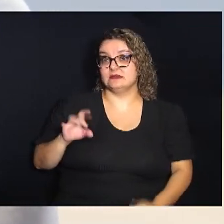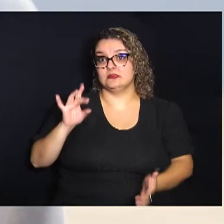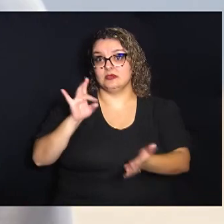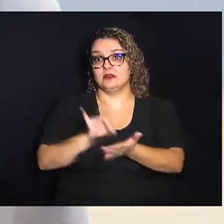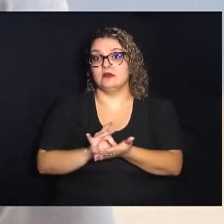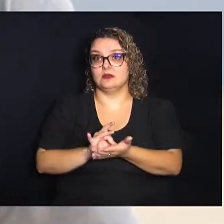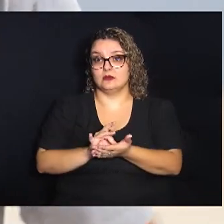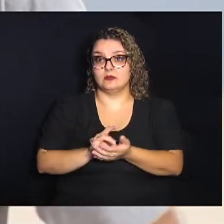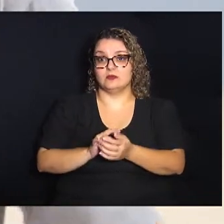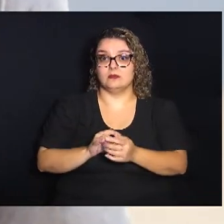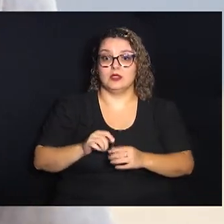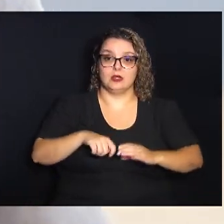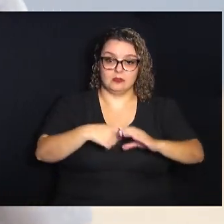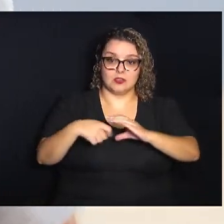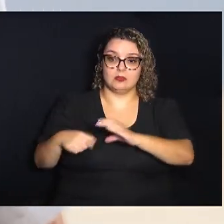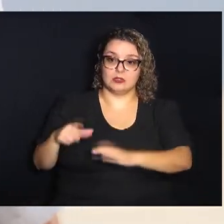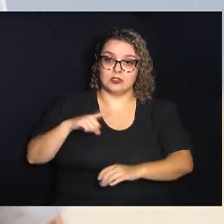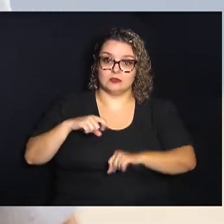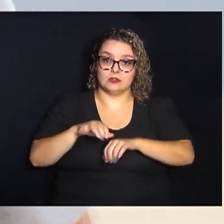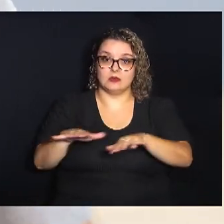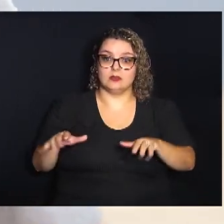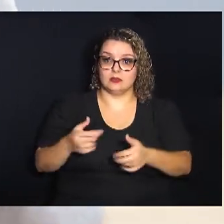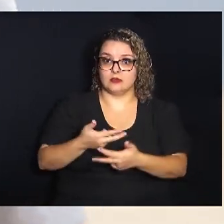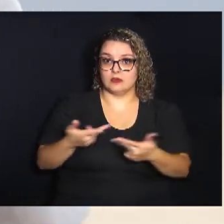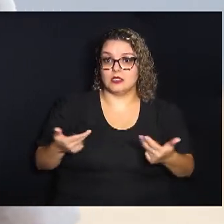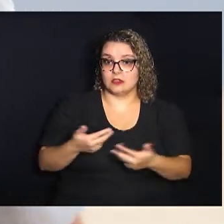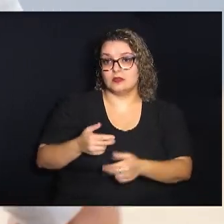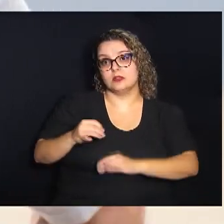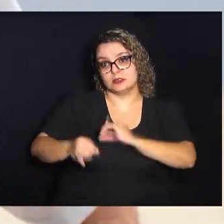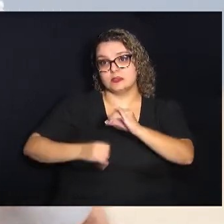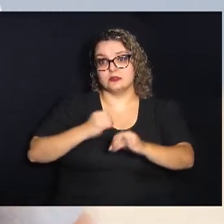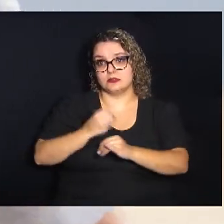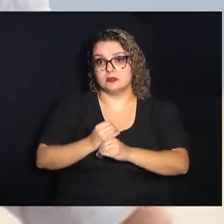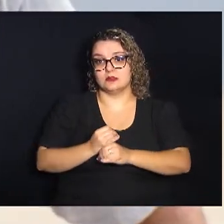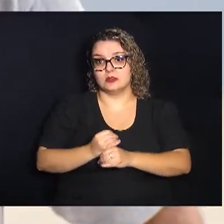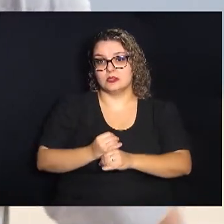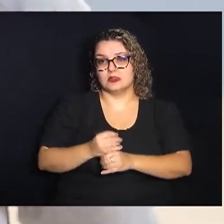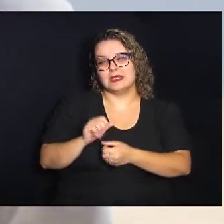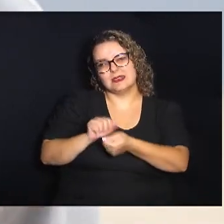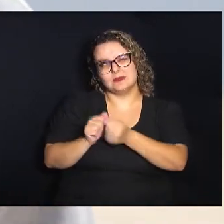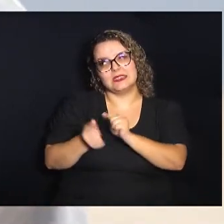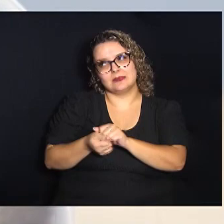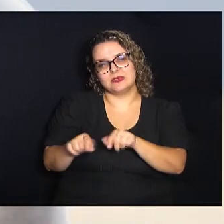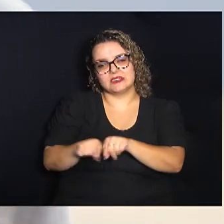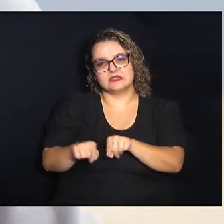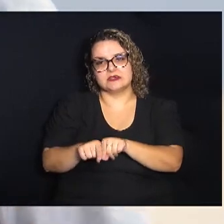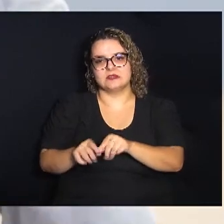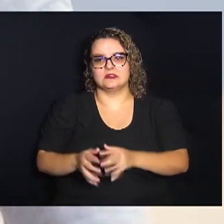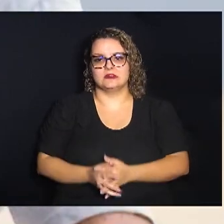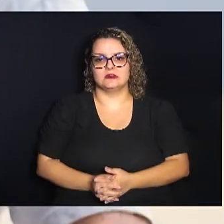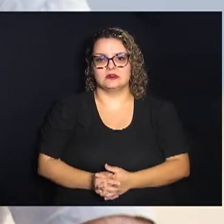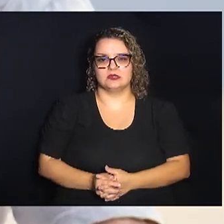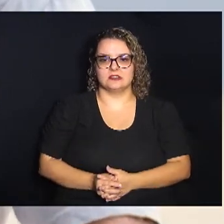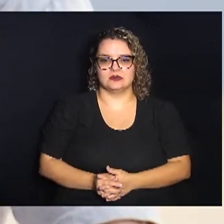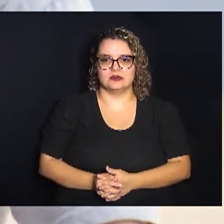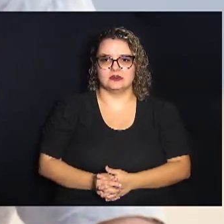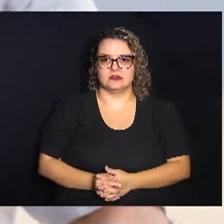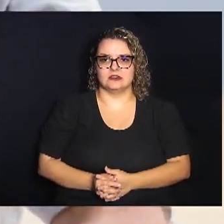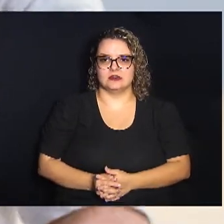pelos vídeos que a gente tem aí, né? Tem bastante coisa na internet. Era tipo uma adaptação também. Que era o pessoal